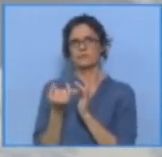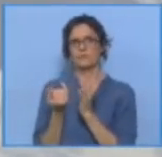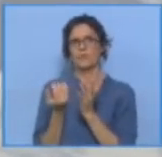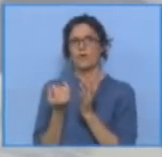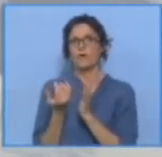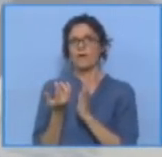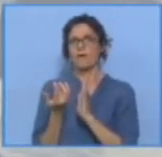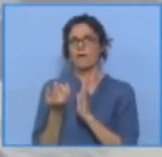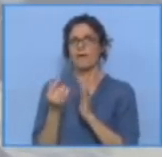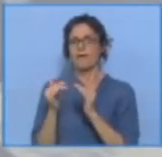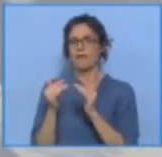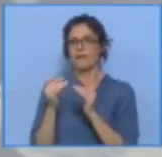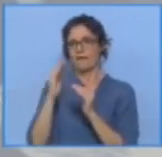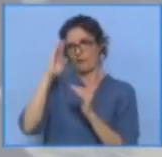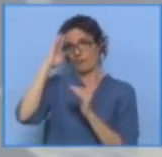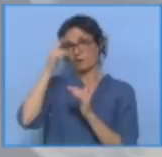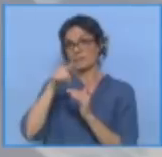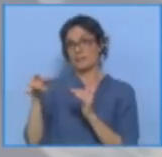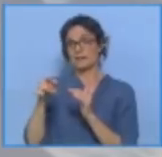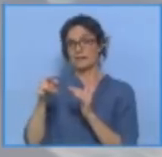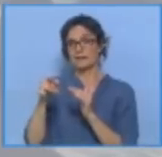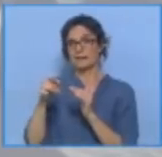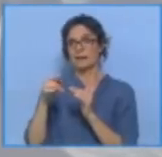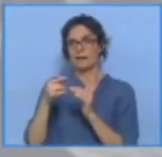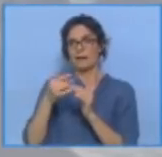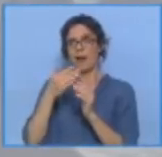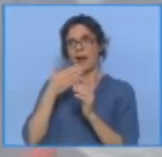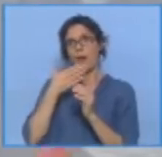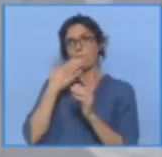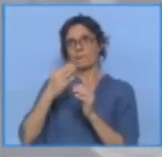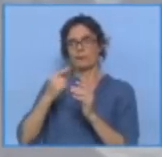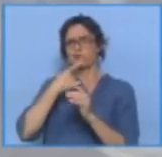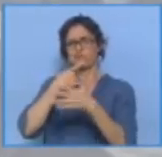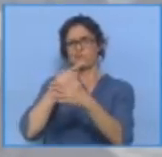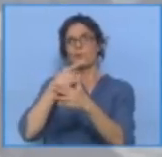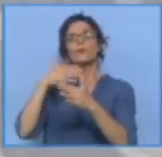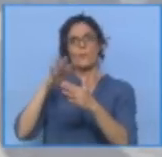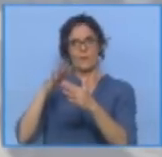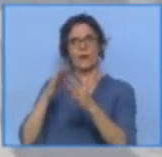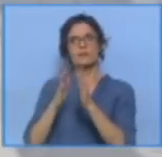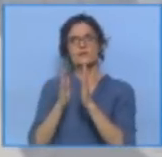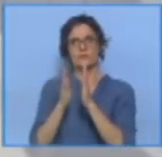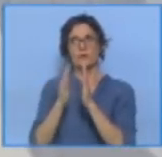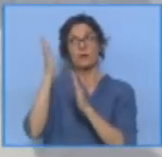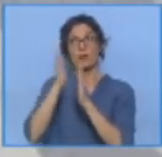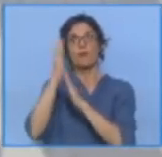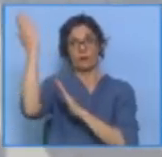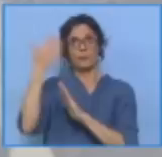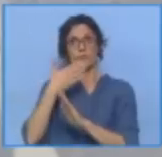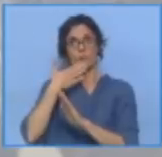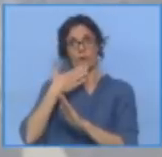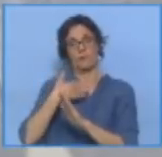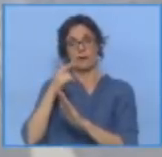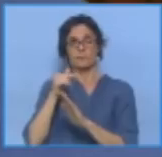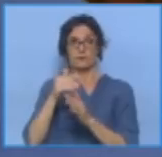a fasquia, eu sei que é elevada, mas é essa mesma fasquia elevada que Deus nos propõe no batismo, não é? Sim, nós usamos aqui